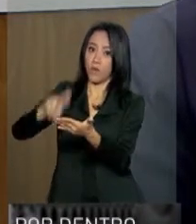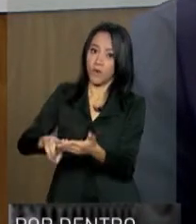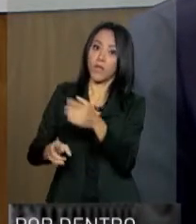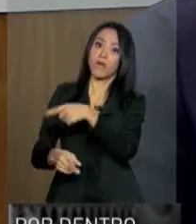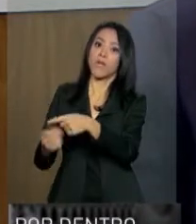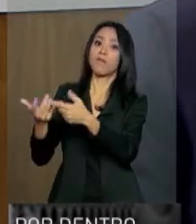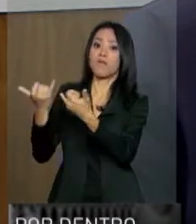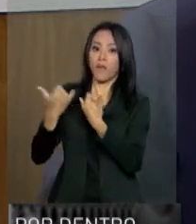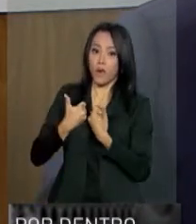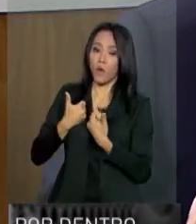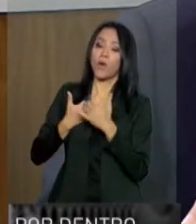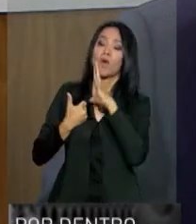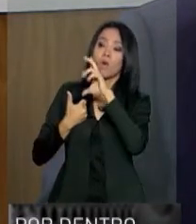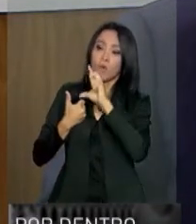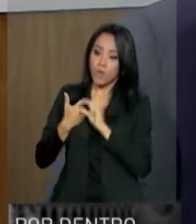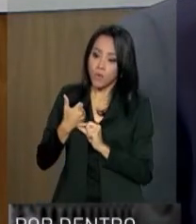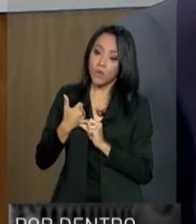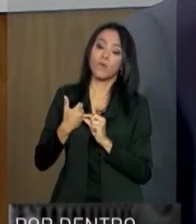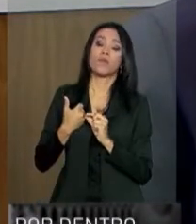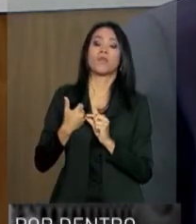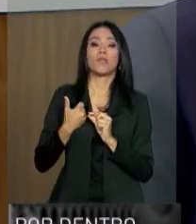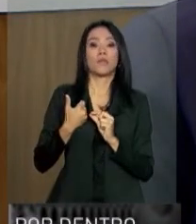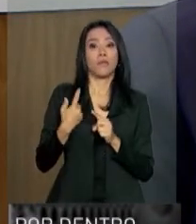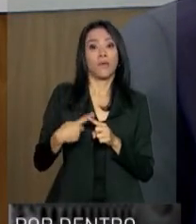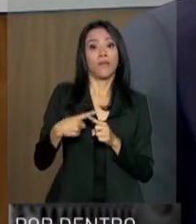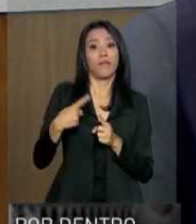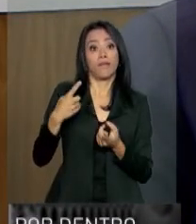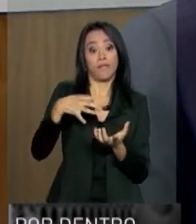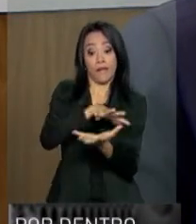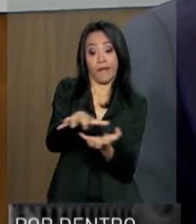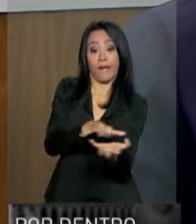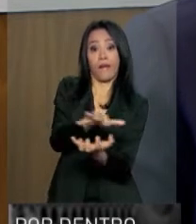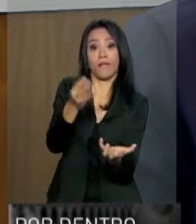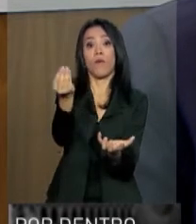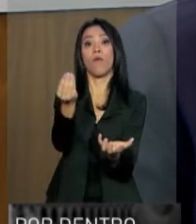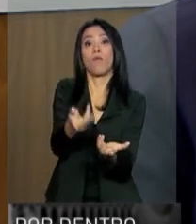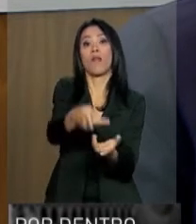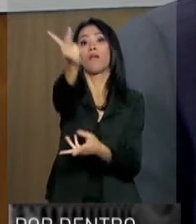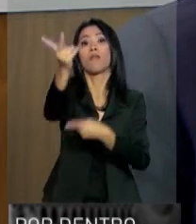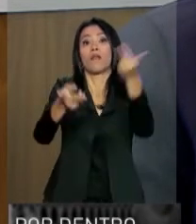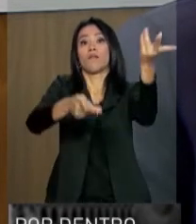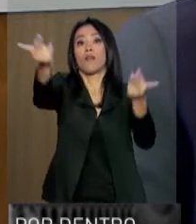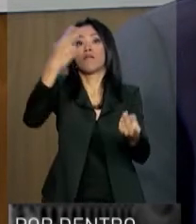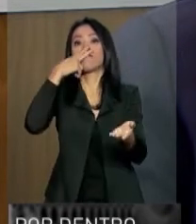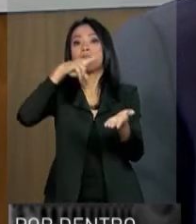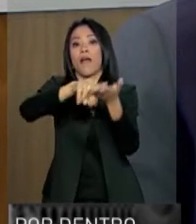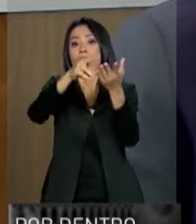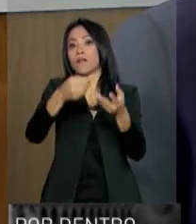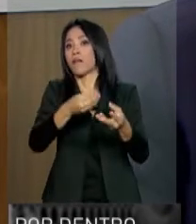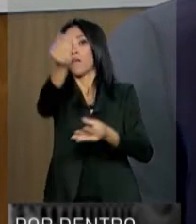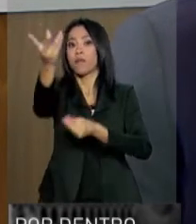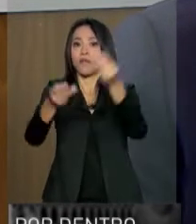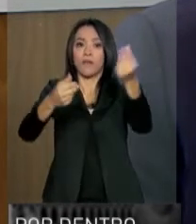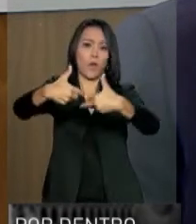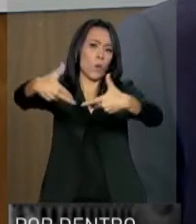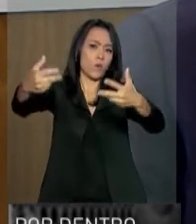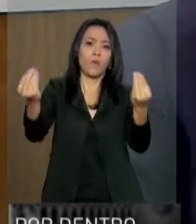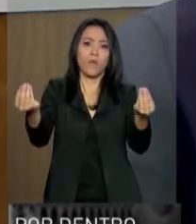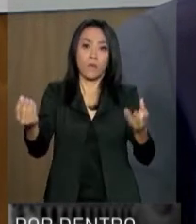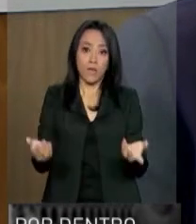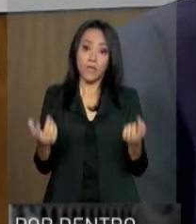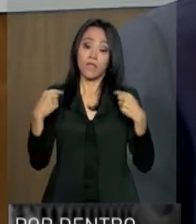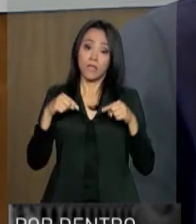correios dentro do possível todas as operações ou as mais importantes foram preservadas e também